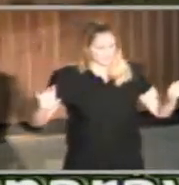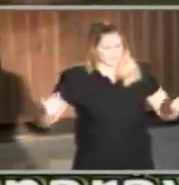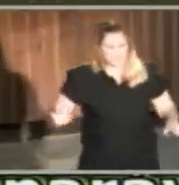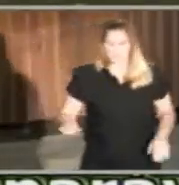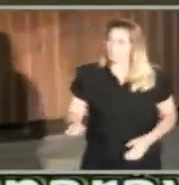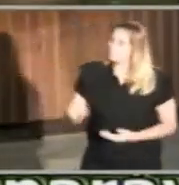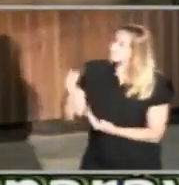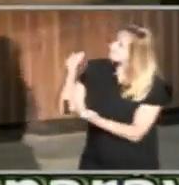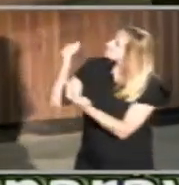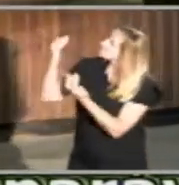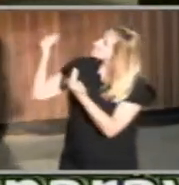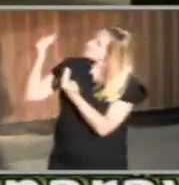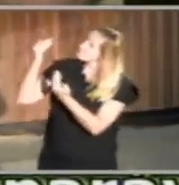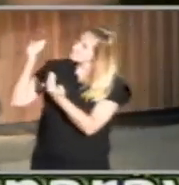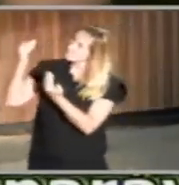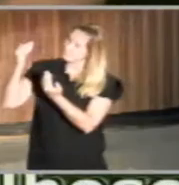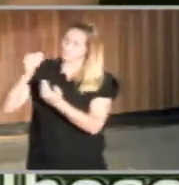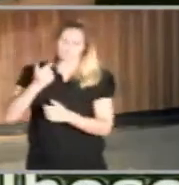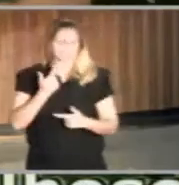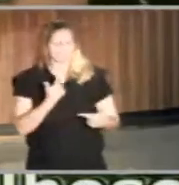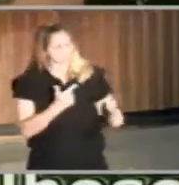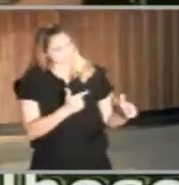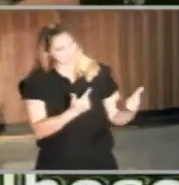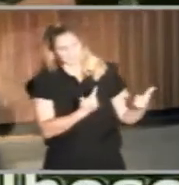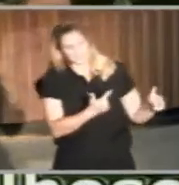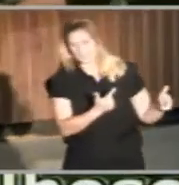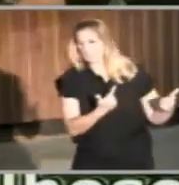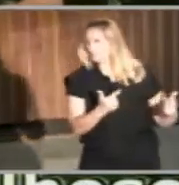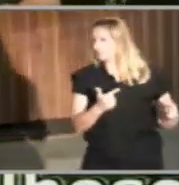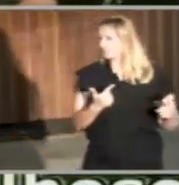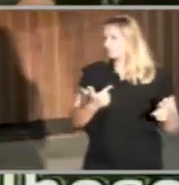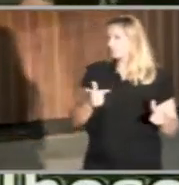És incomparável